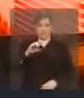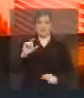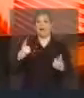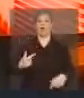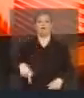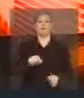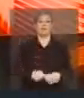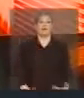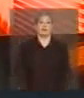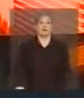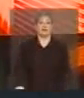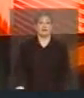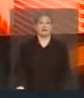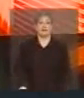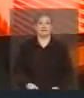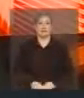que a gente ficaria?